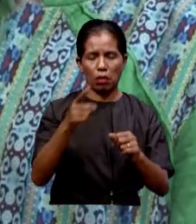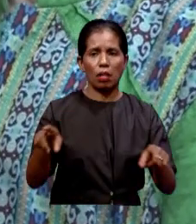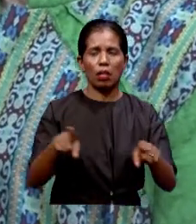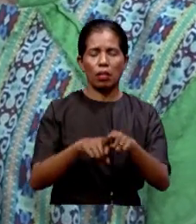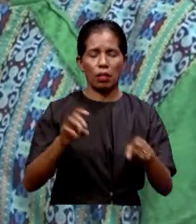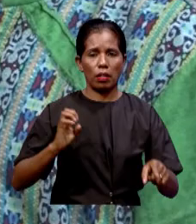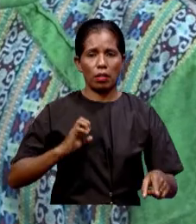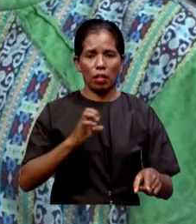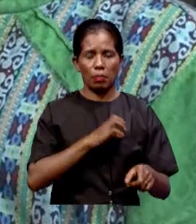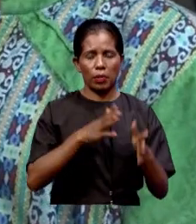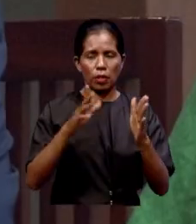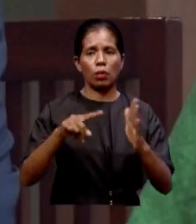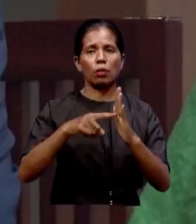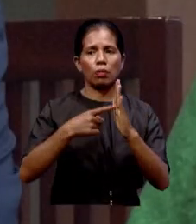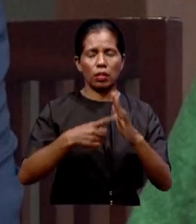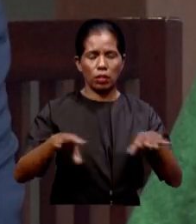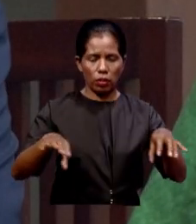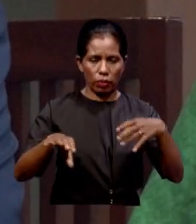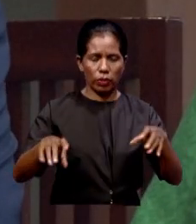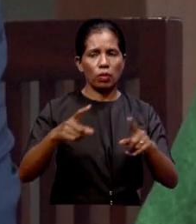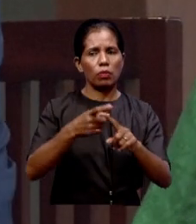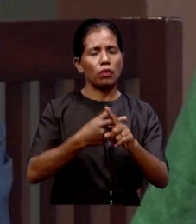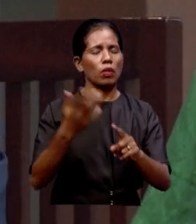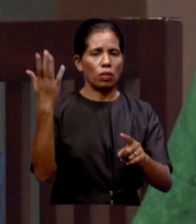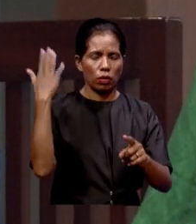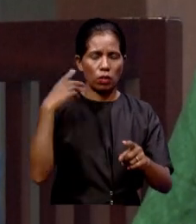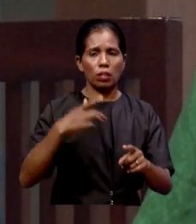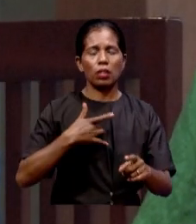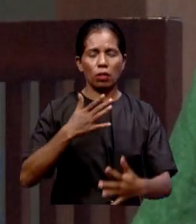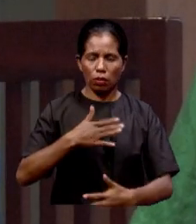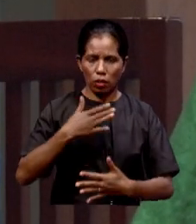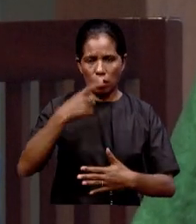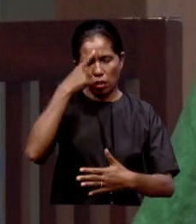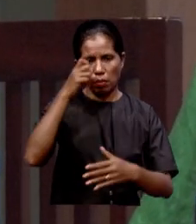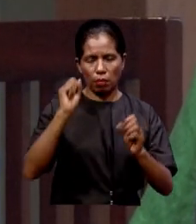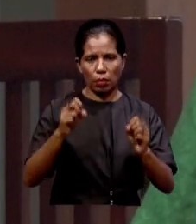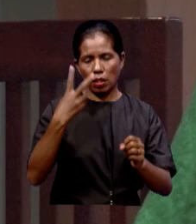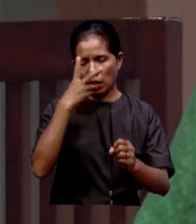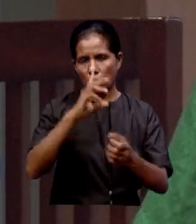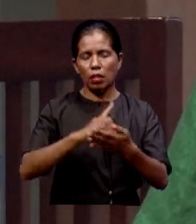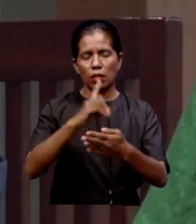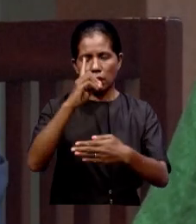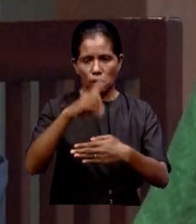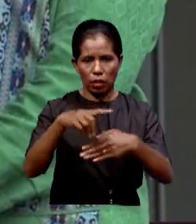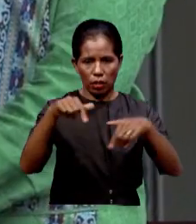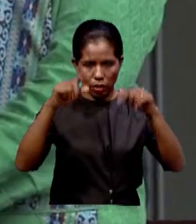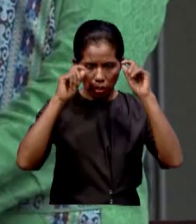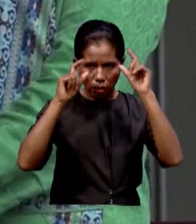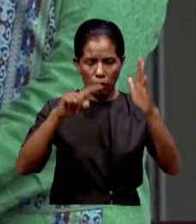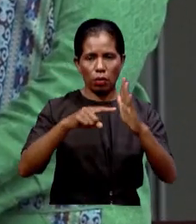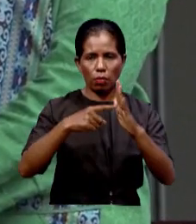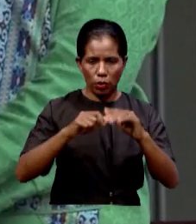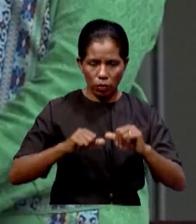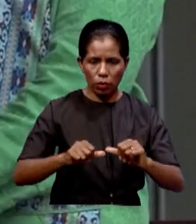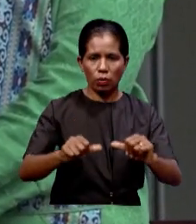embaixador nebe foi makahun yaknar iha fulan hirak luba, orgulho tebes, tamba bel hare desenvolvimento balun iha Timor-Leste começa avança